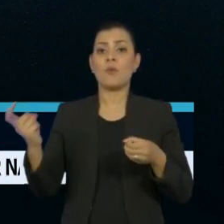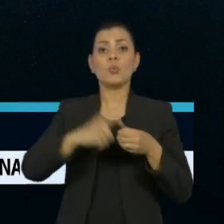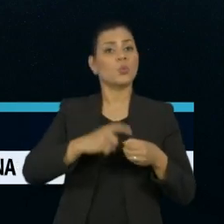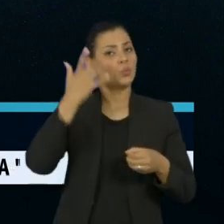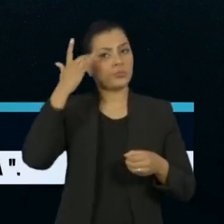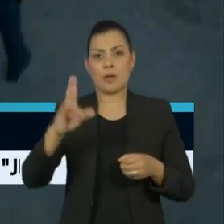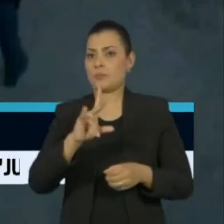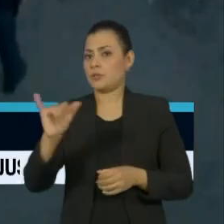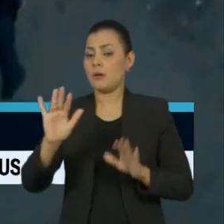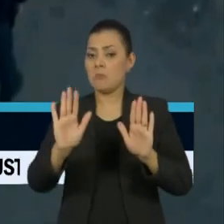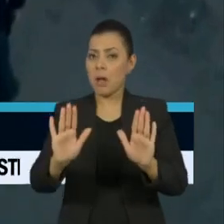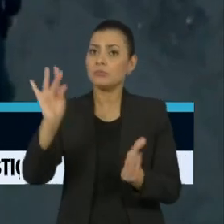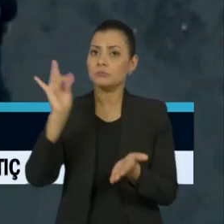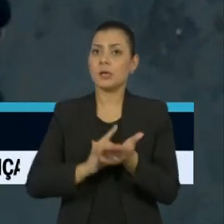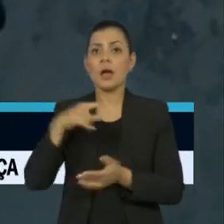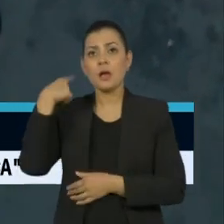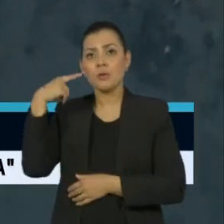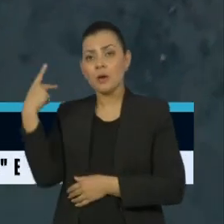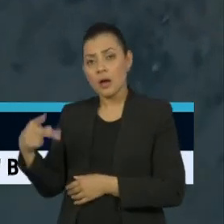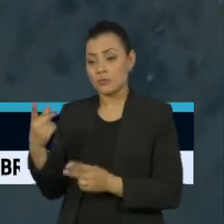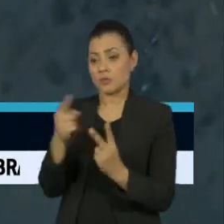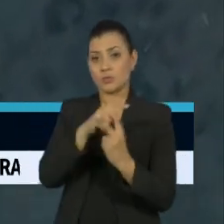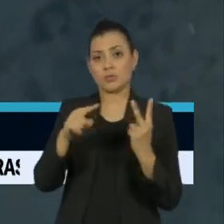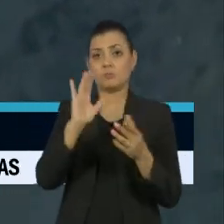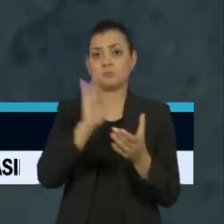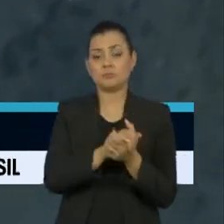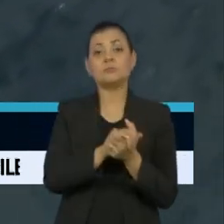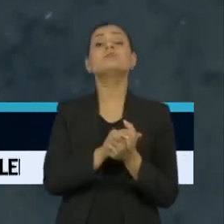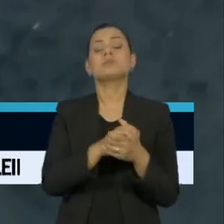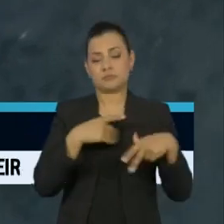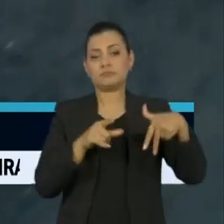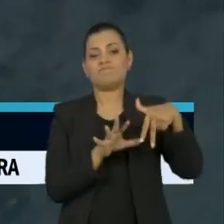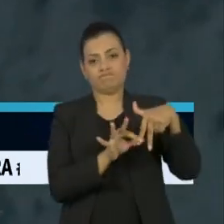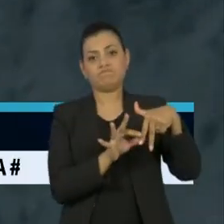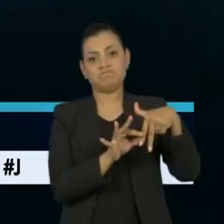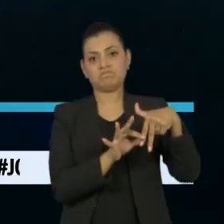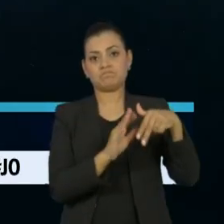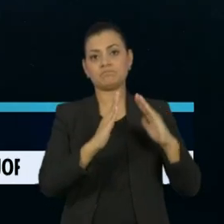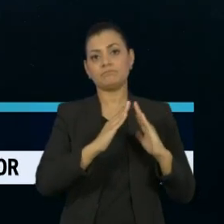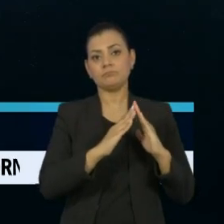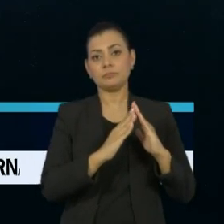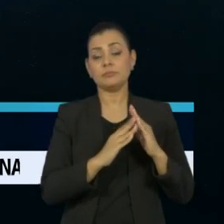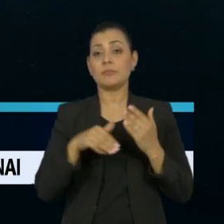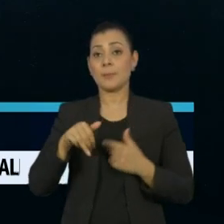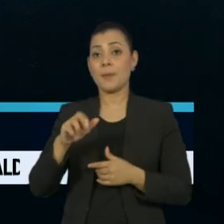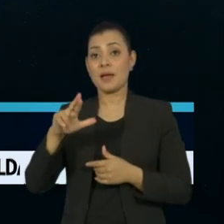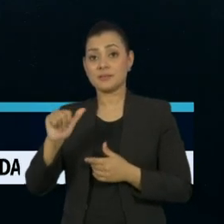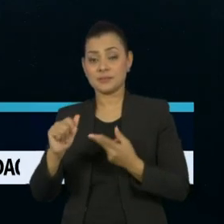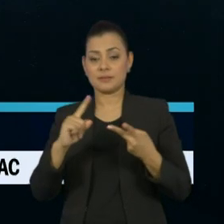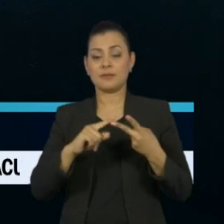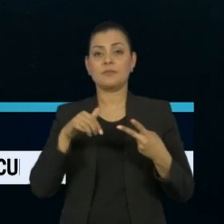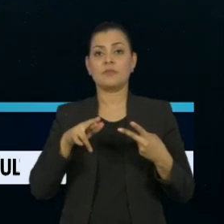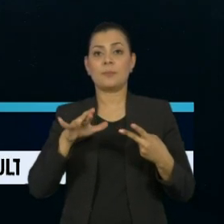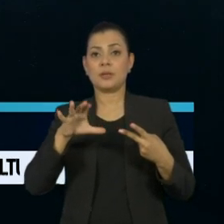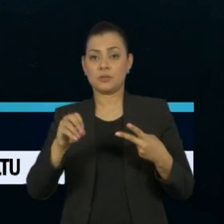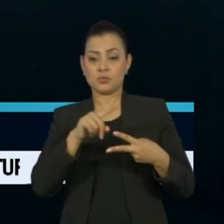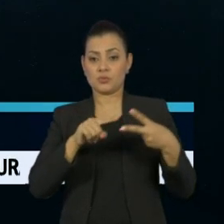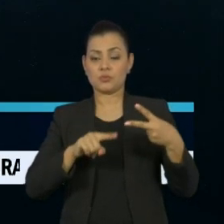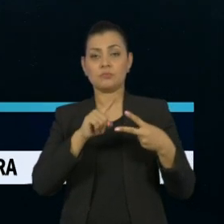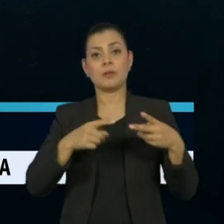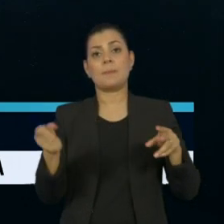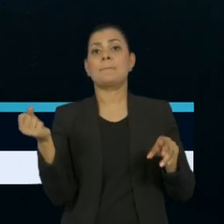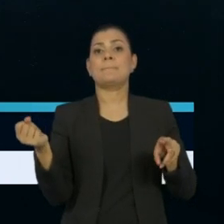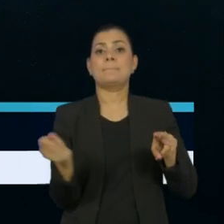reapareceu. Segundo os advogados, o casal terá que usar tornozeleira eletrônica. Márcia Aguiar e Fabrício Queiroz tiveram a